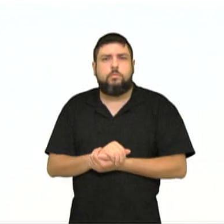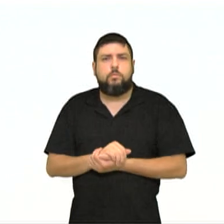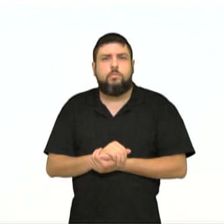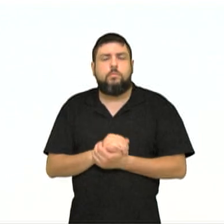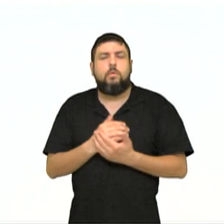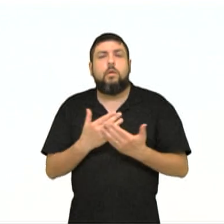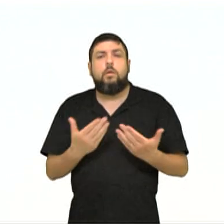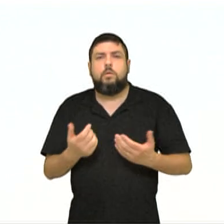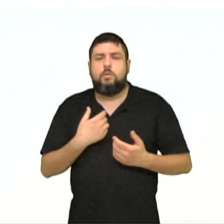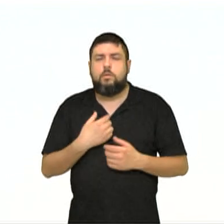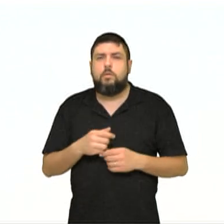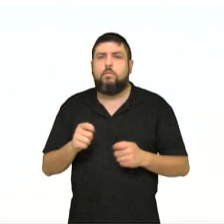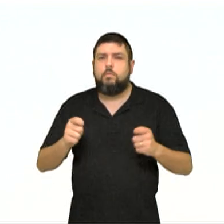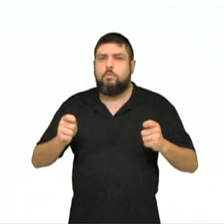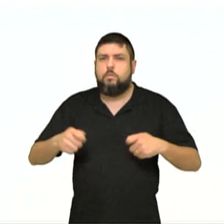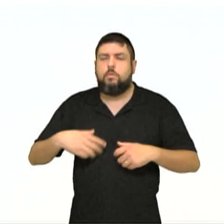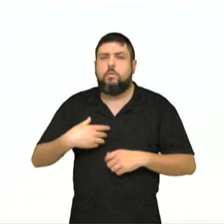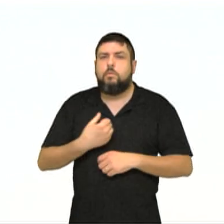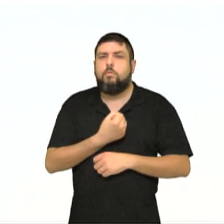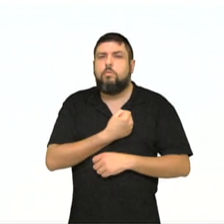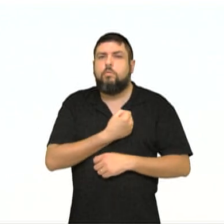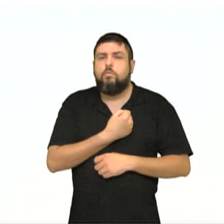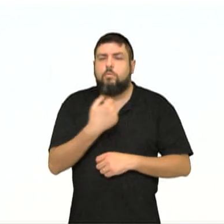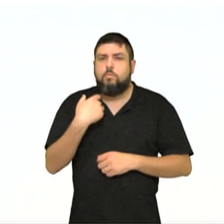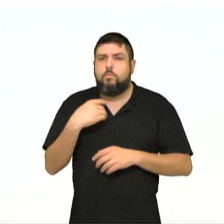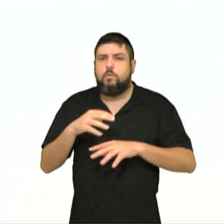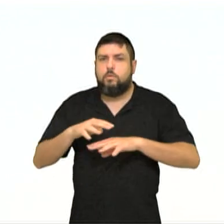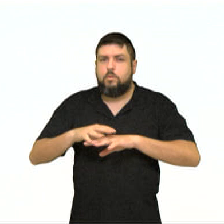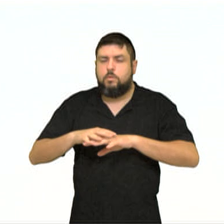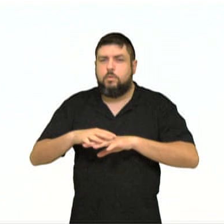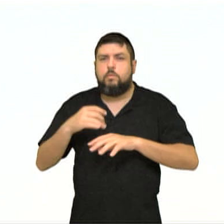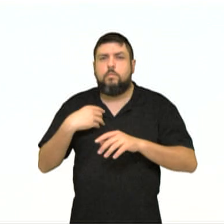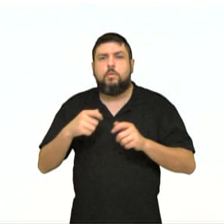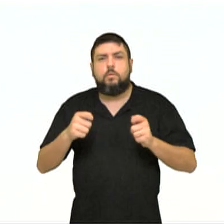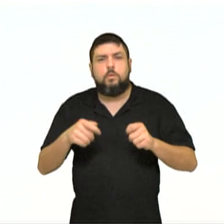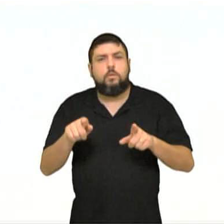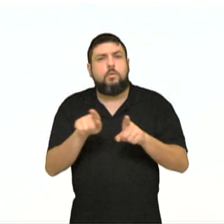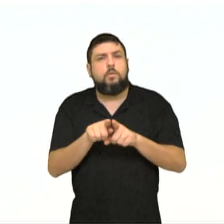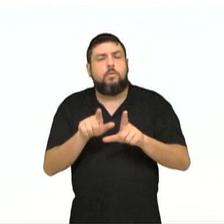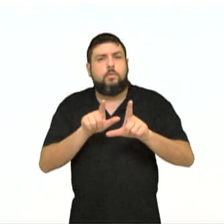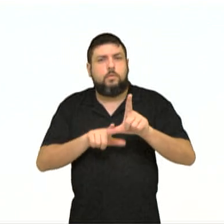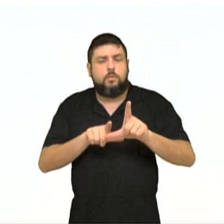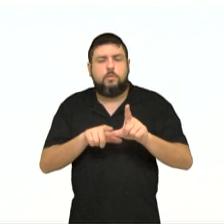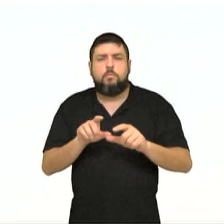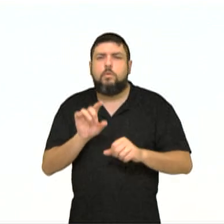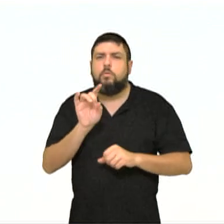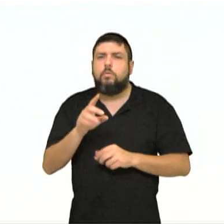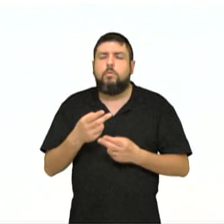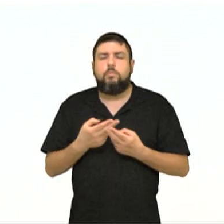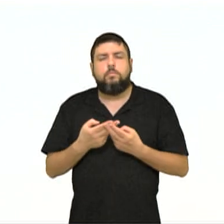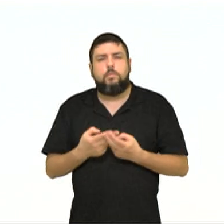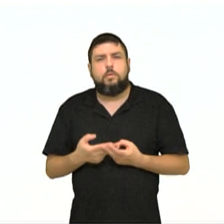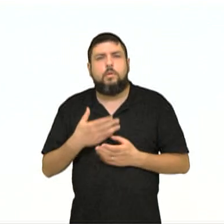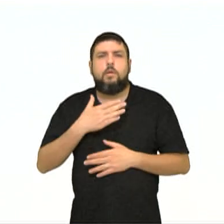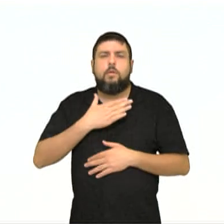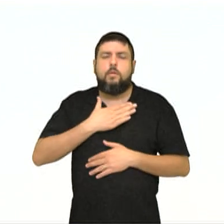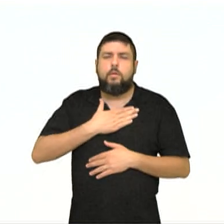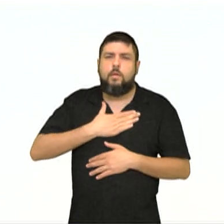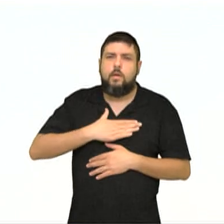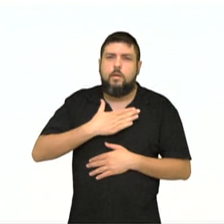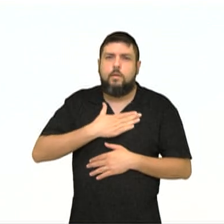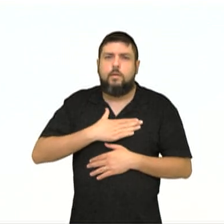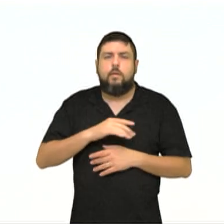você consegue fazer com os números na matemática, você vai conseguir fazer com as letras. É só ter paciência, calma e tranquilidade